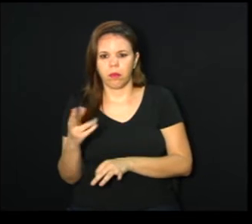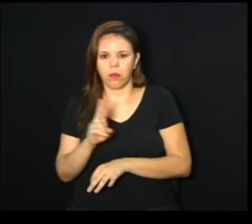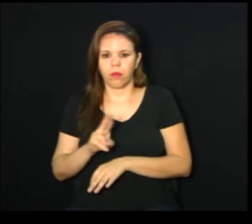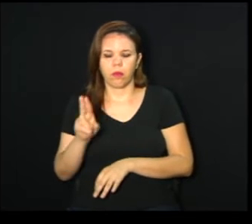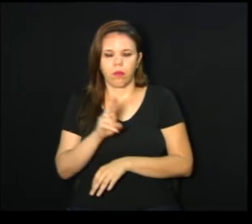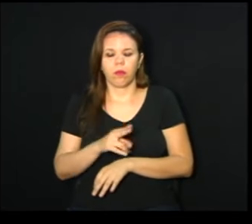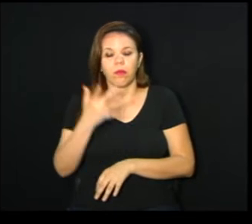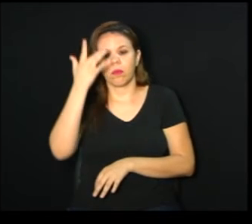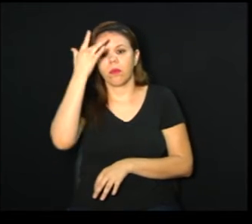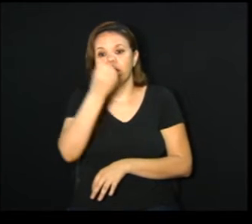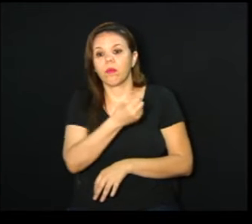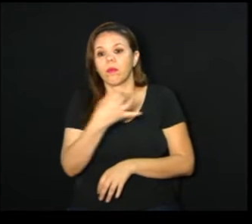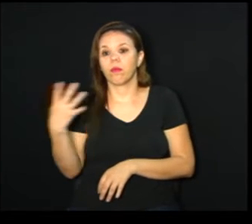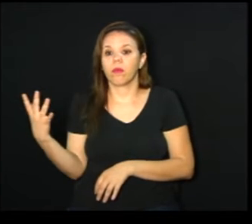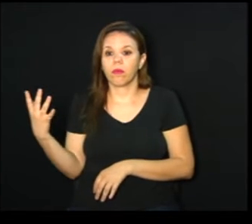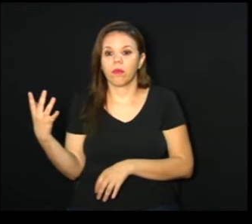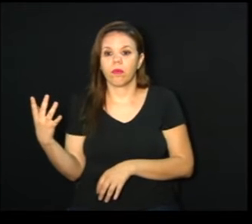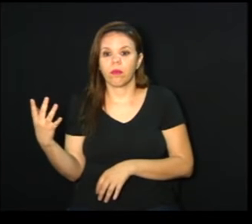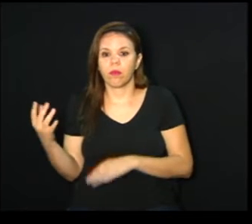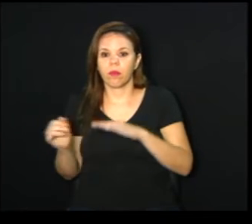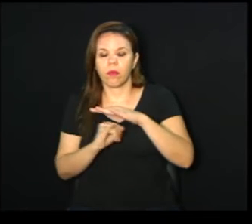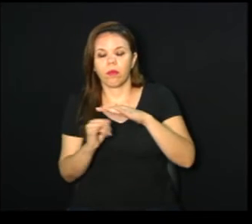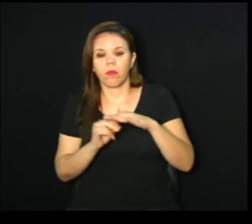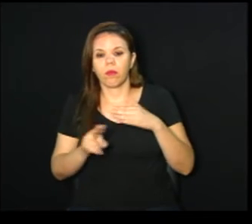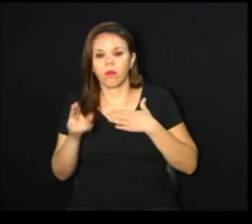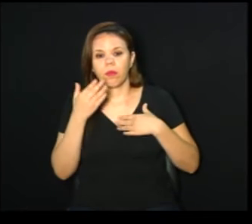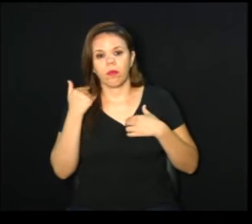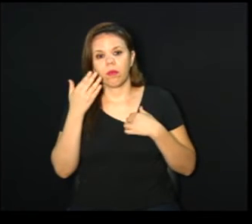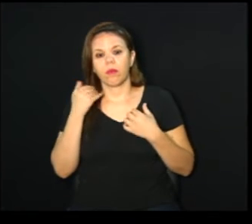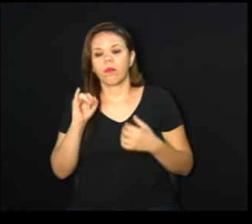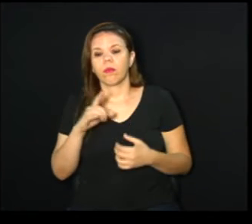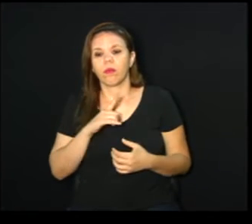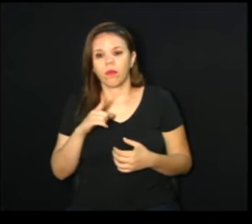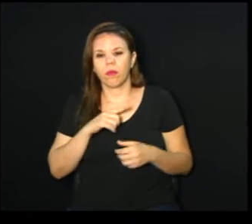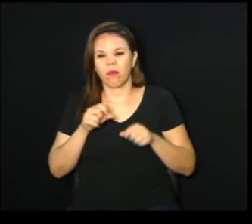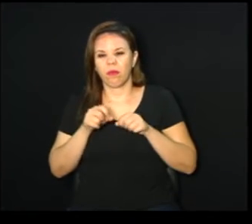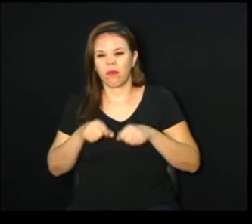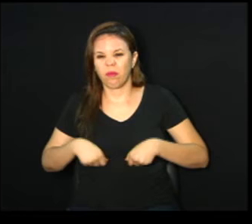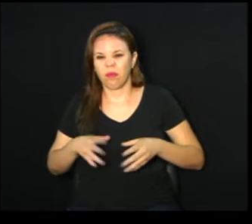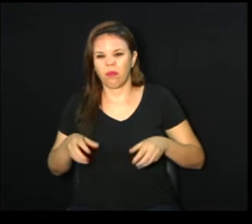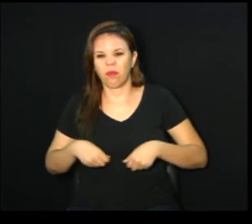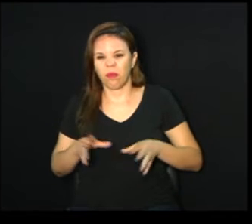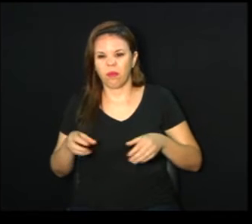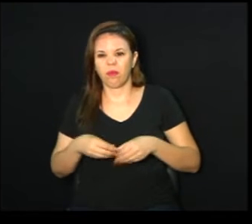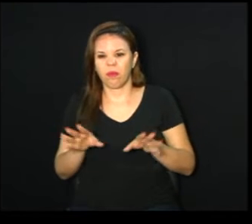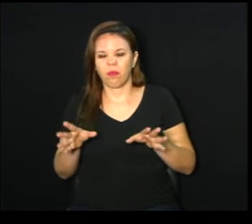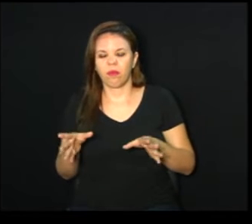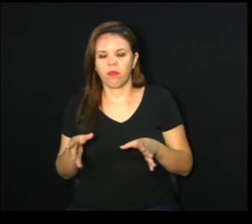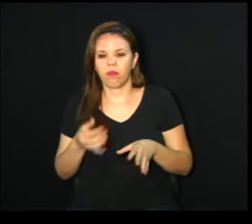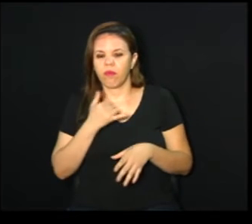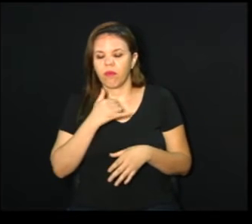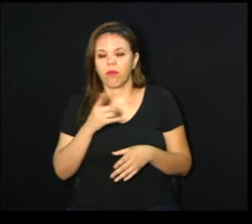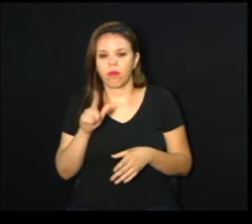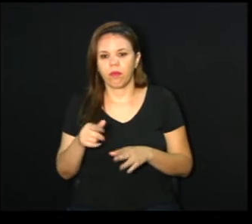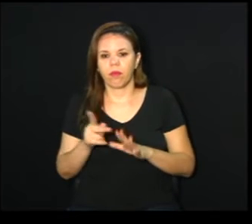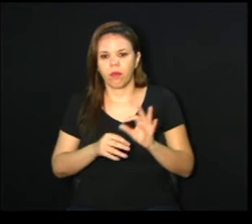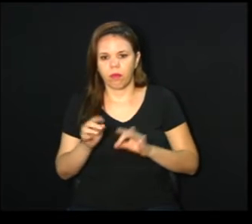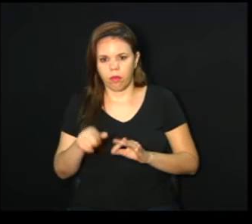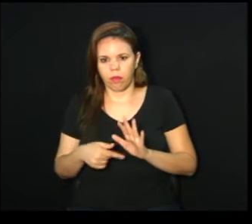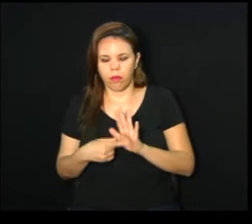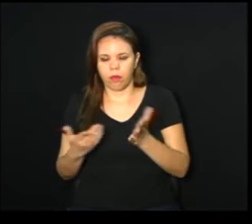seja, não se sabe quanto cada instituto consome ou se há desperdício de energia. Esse projeto veio justamente para isso.